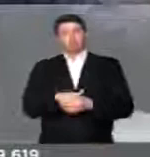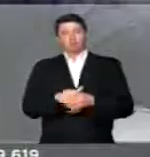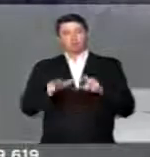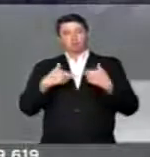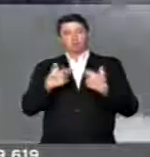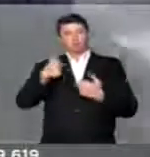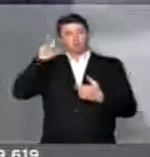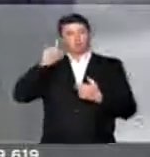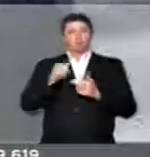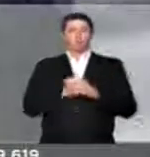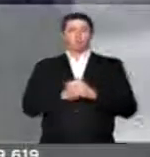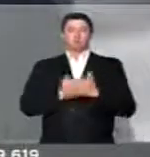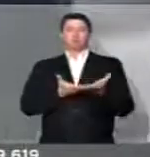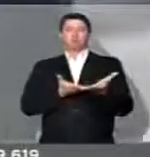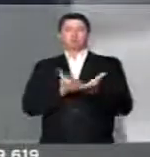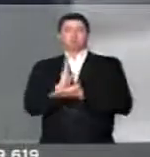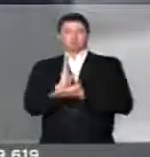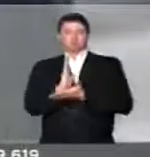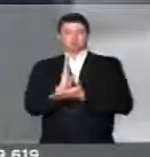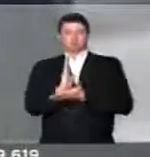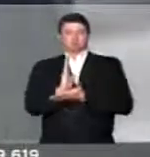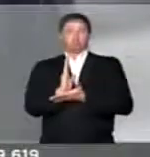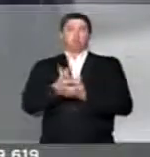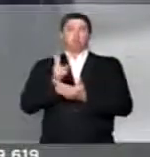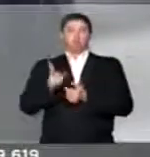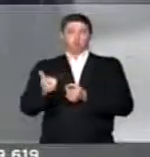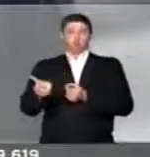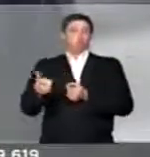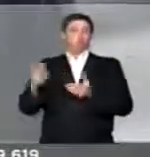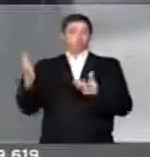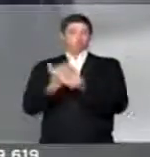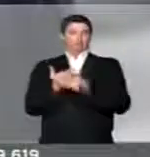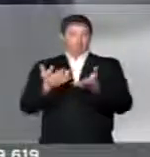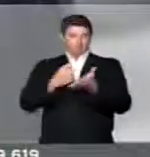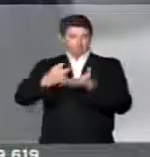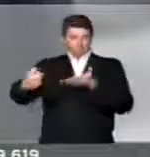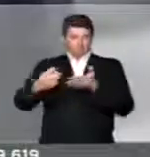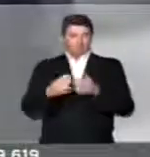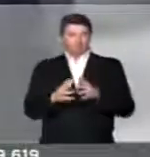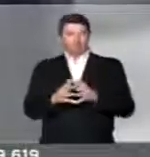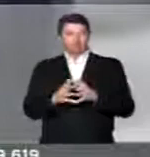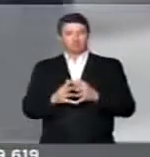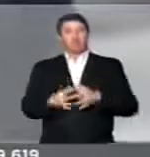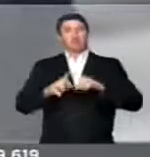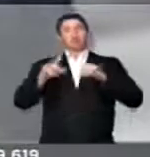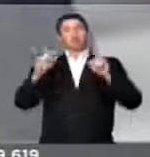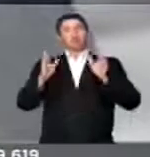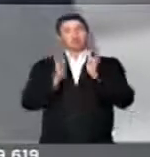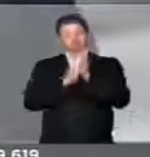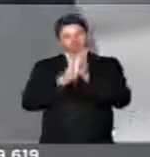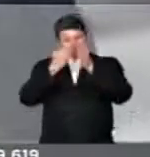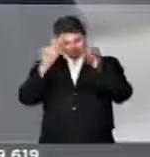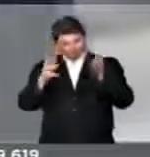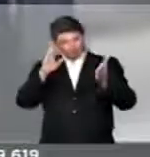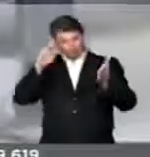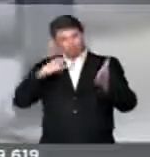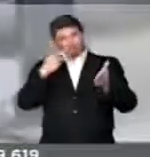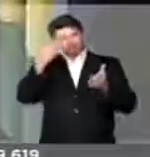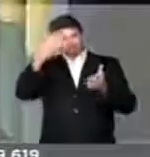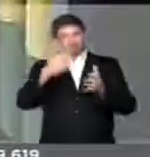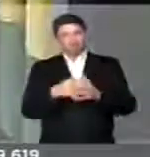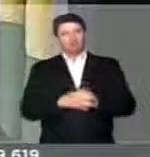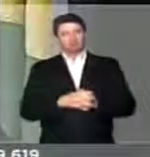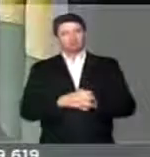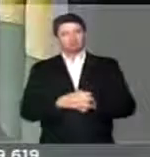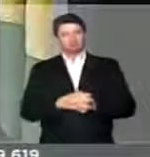sessão histórica, aprovado o andamento desse processo de impeachment. Então, parabéns por vossas considerações. Muito obrigado,